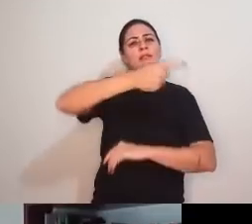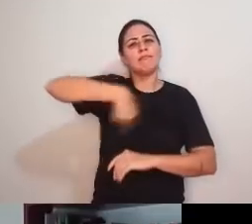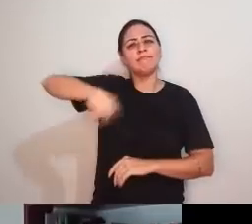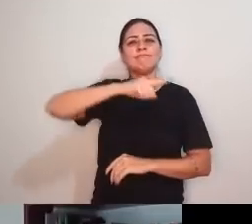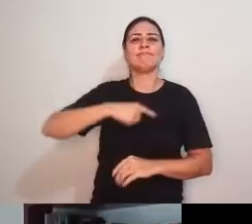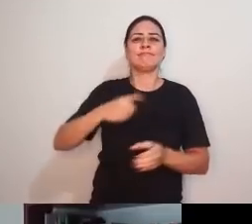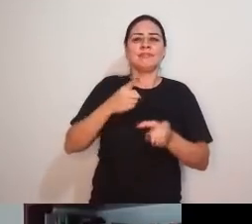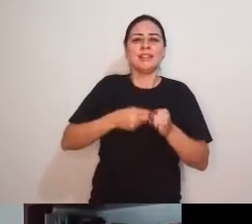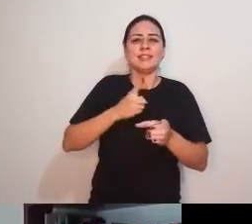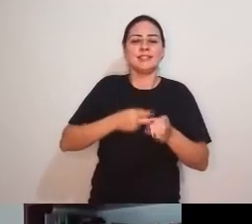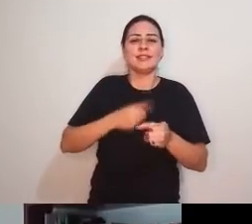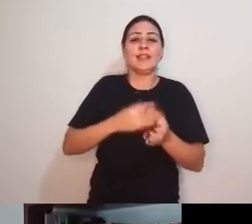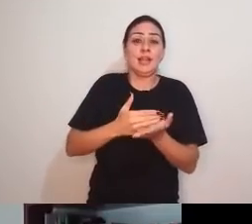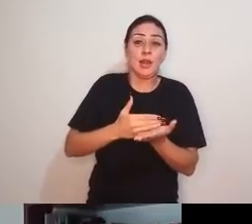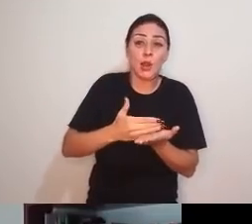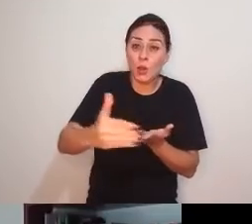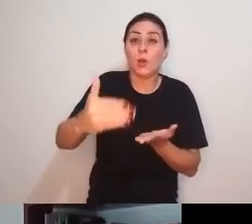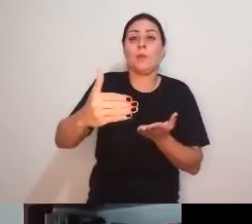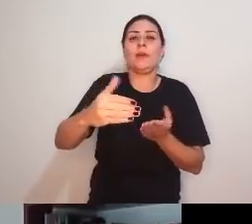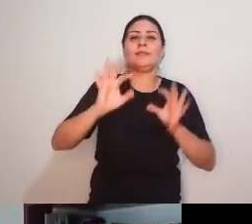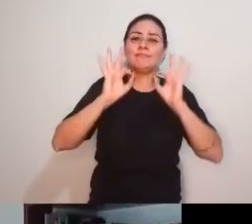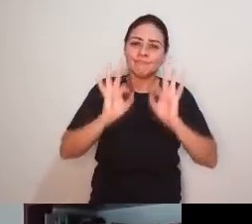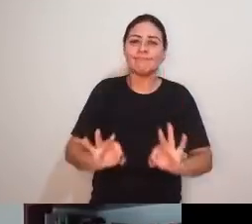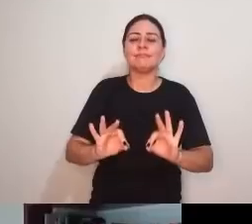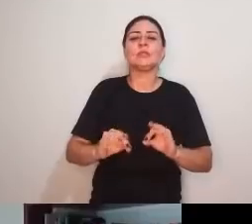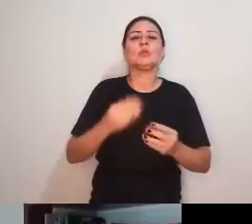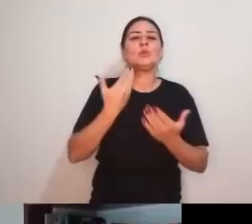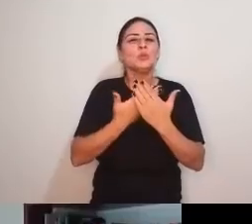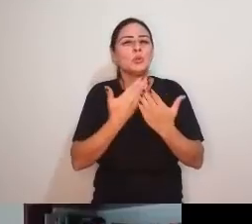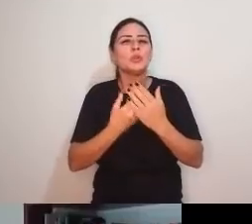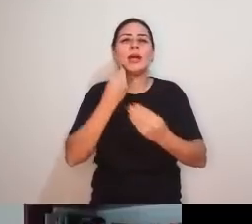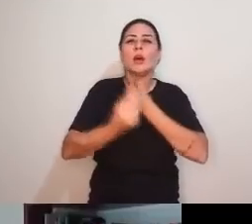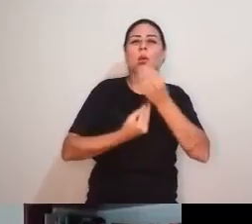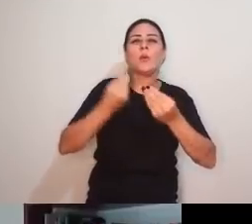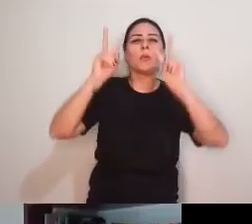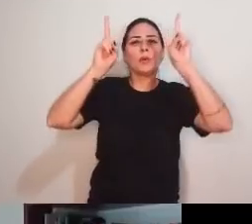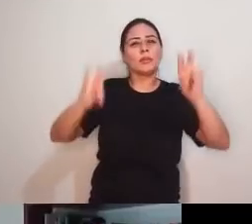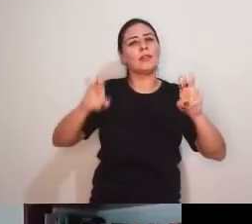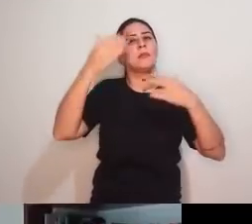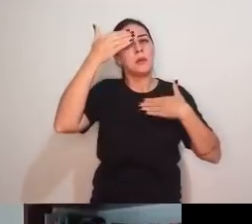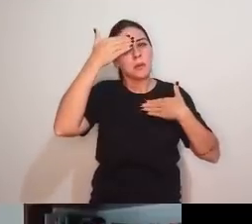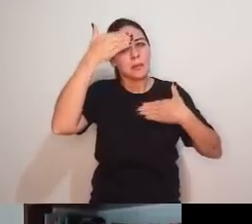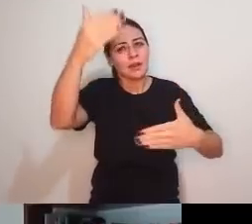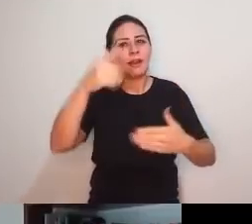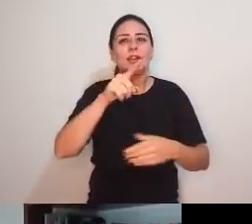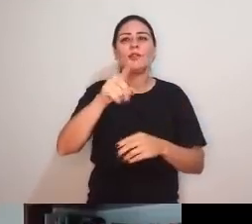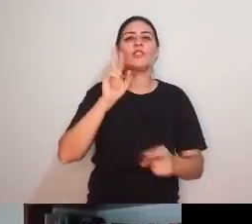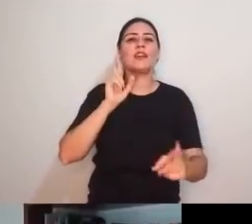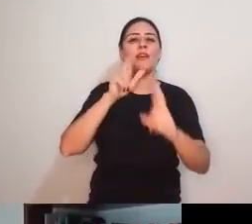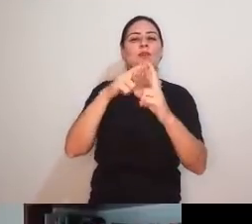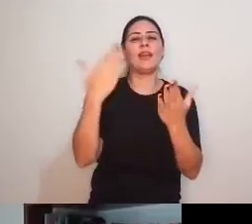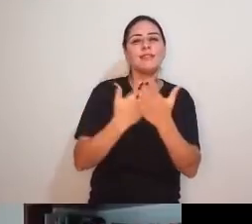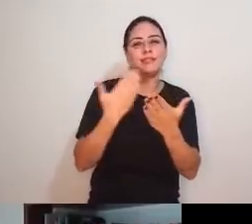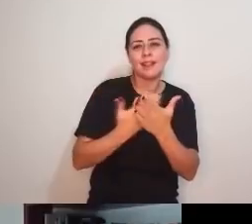pontapé inicial aí e começar a estudar um pouco mais sobre esse assunto. Obrigada pelas indicações de leitura, pelos livros, com certeza